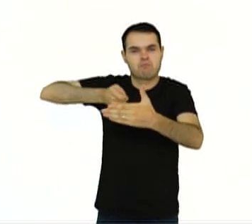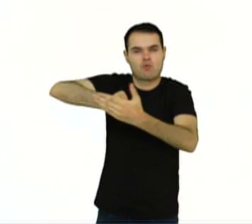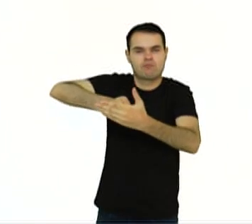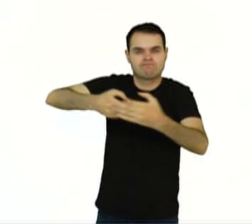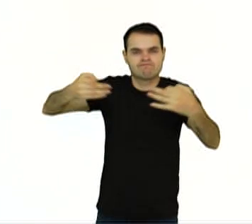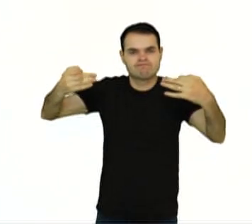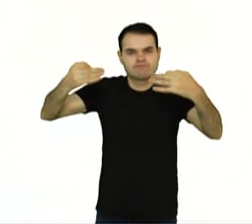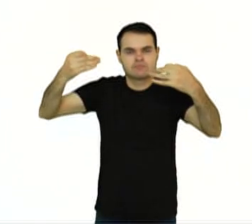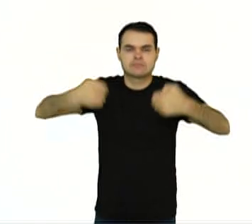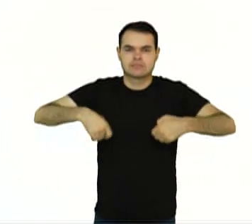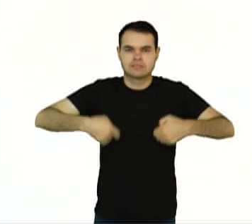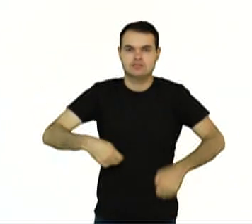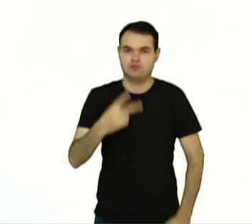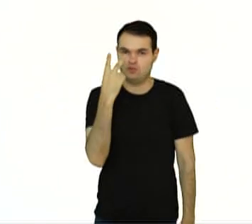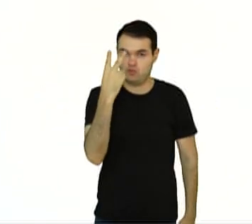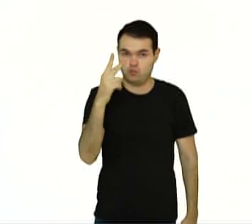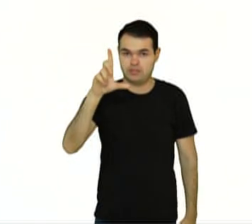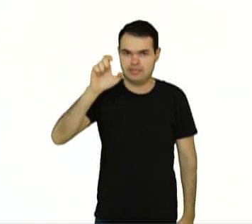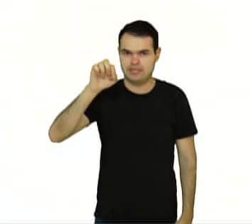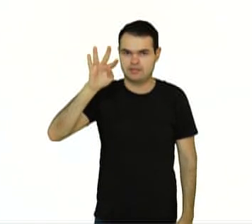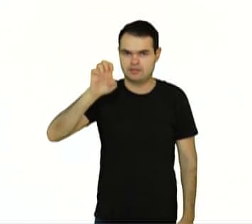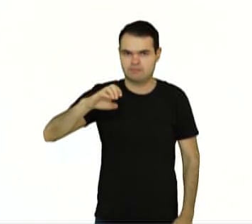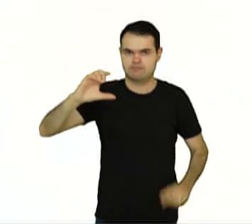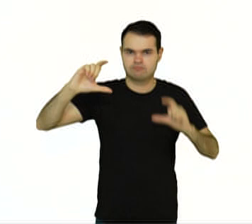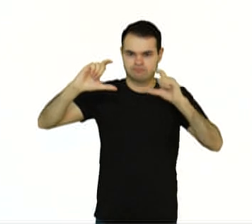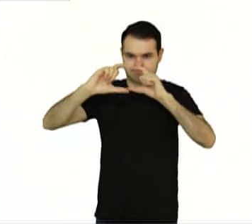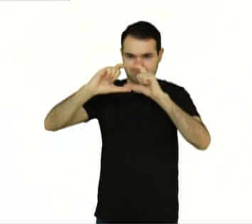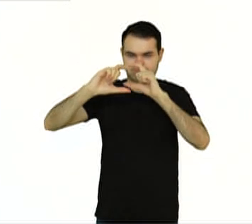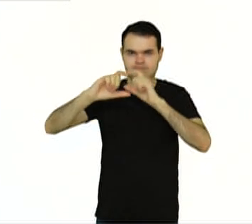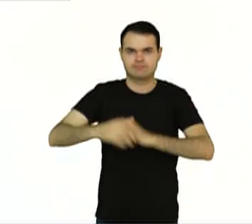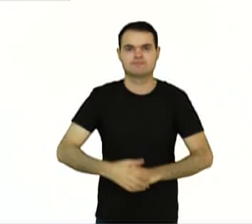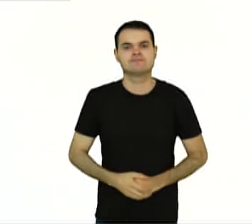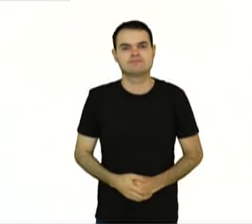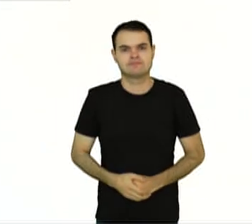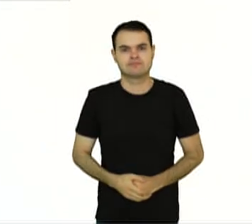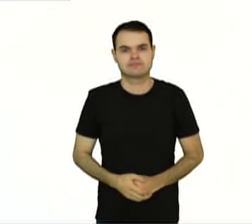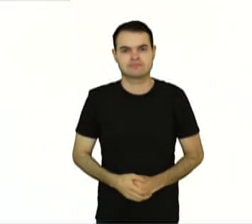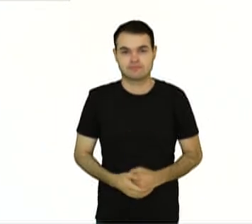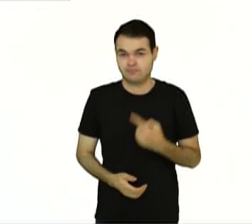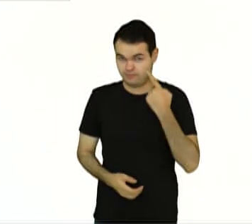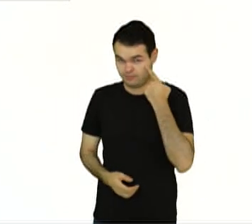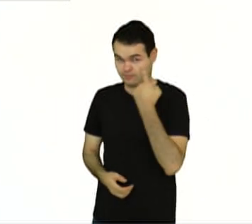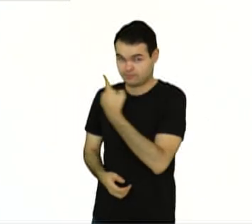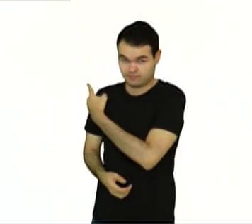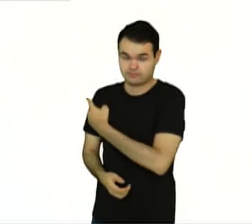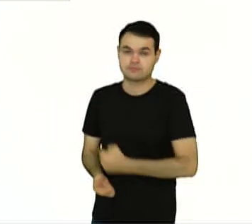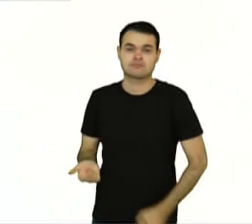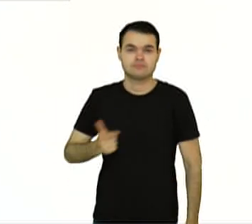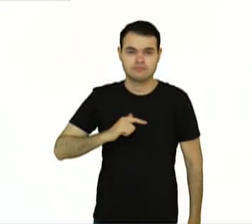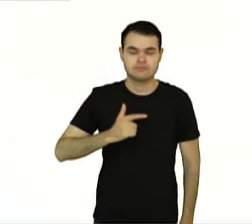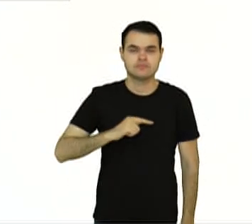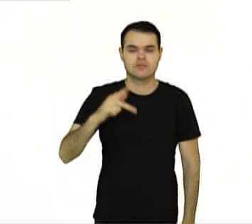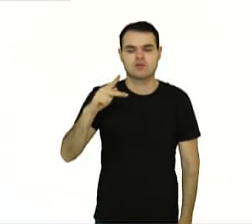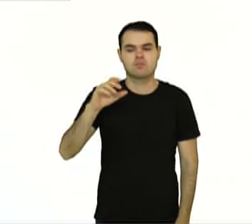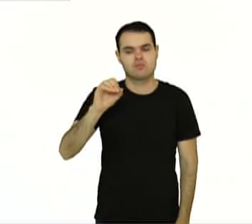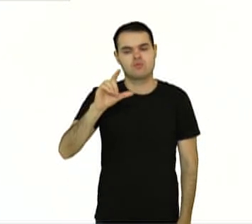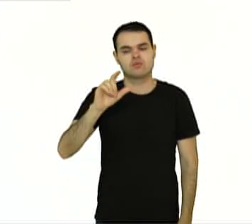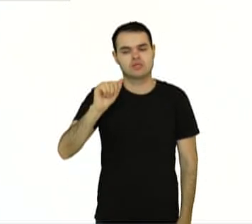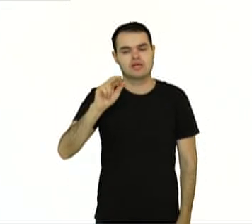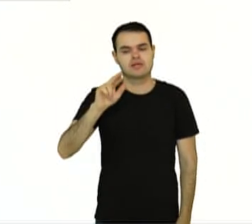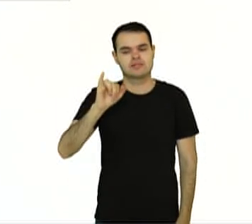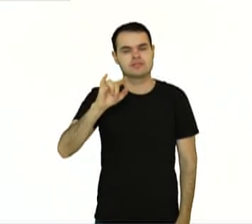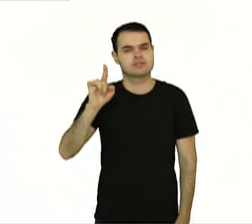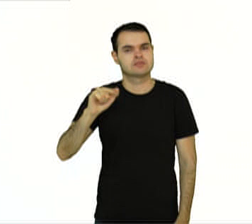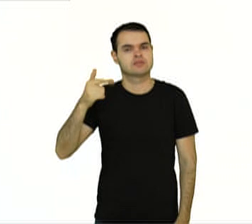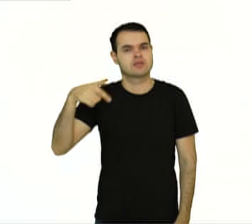pelo menos duas lentes, ok? Vamos ali então para a nossa próxima tela? Então aqui, ó, a ideia da polarização, retomando, você